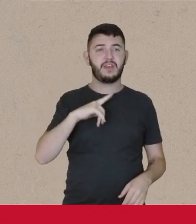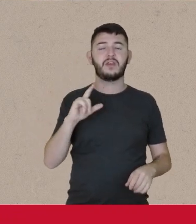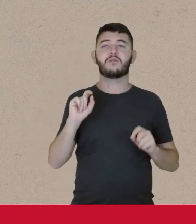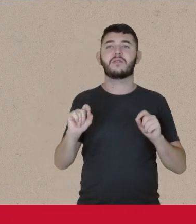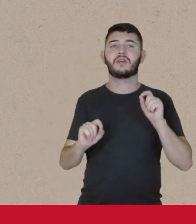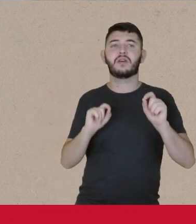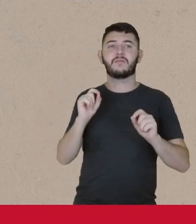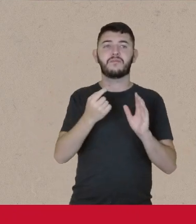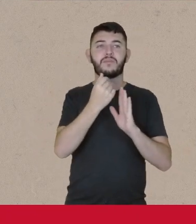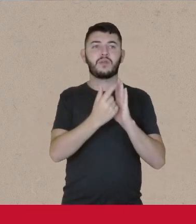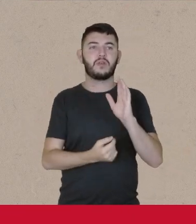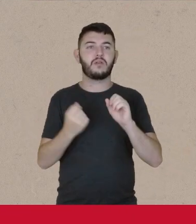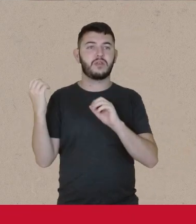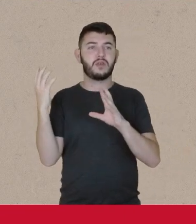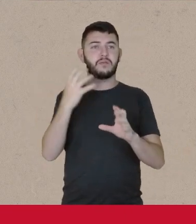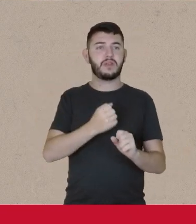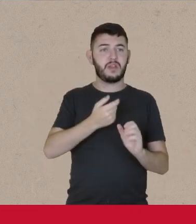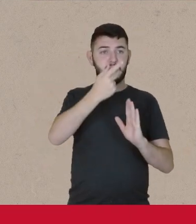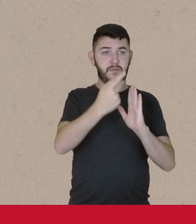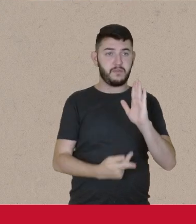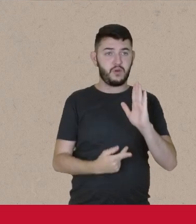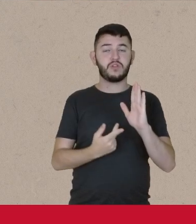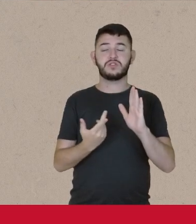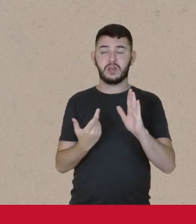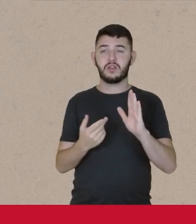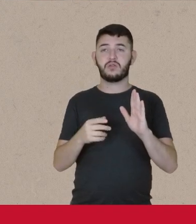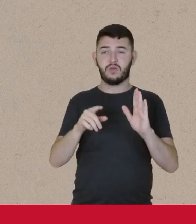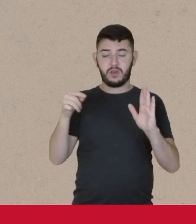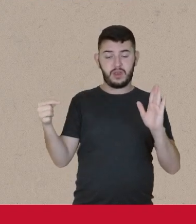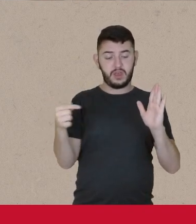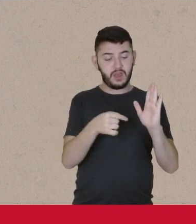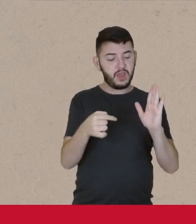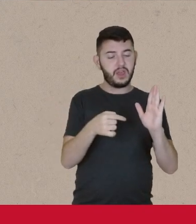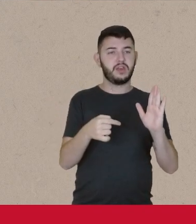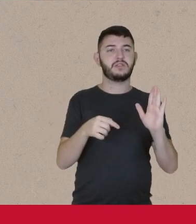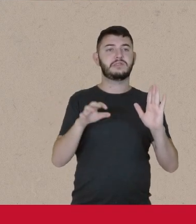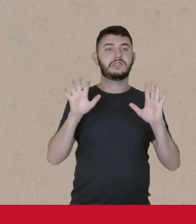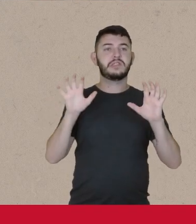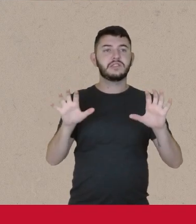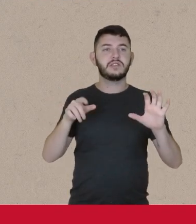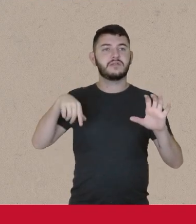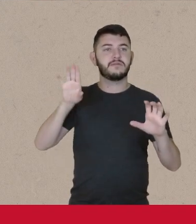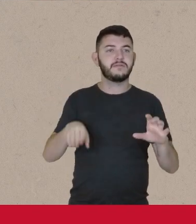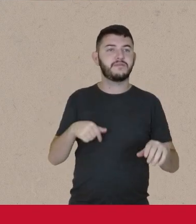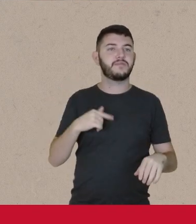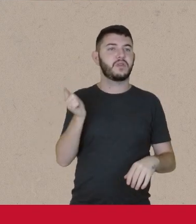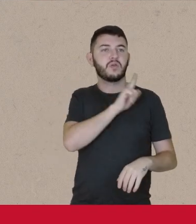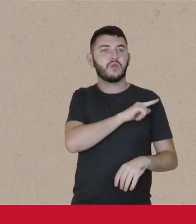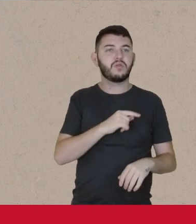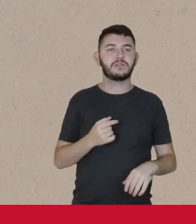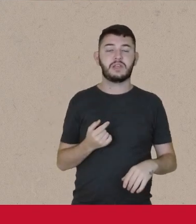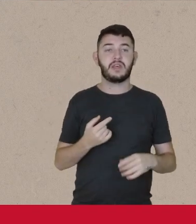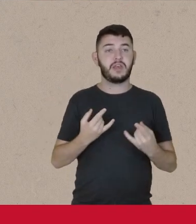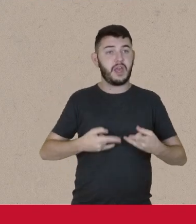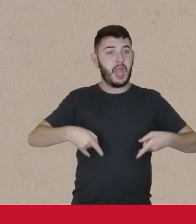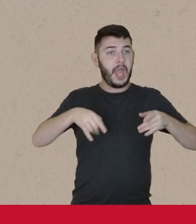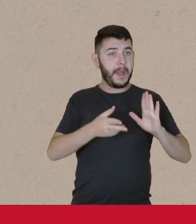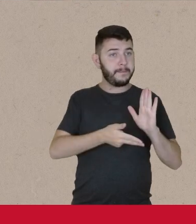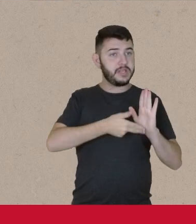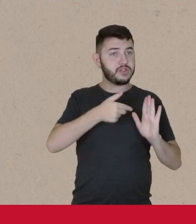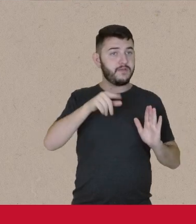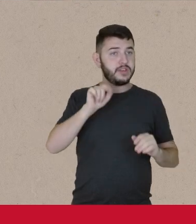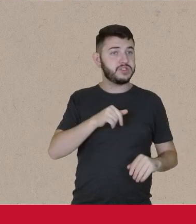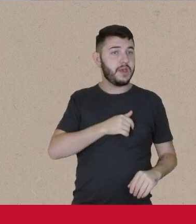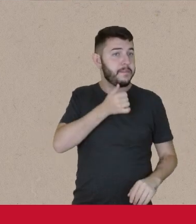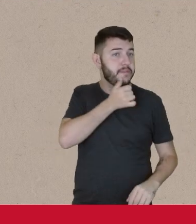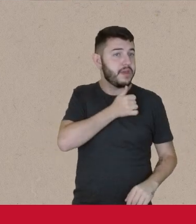orçamentário que vai gerar o projeto do jeito que está hoje, quem vai receber os absorventes? Meninas das